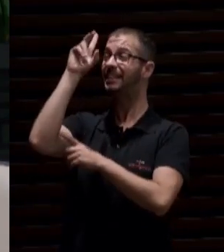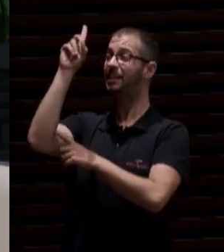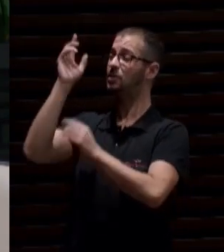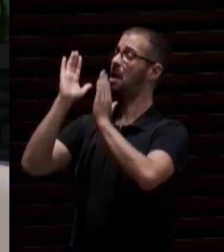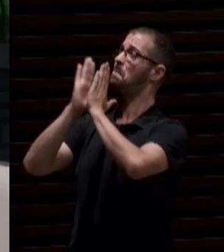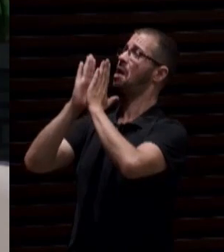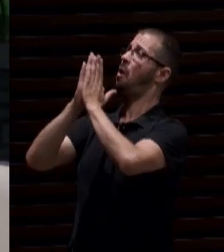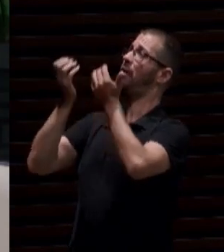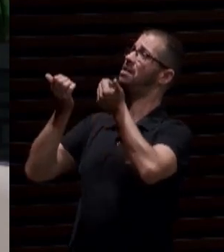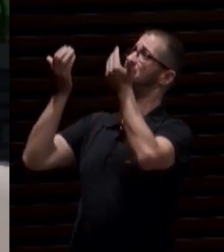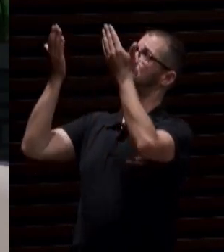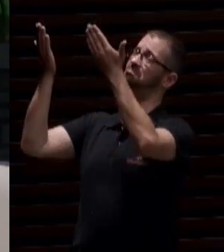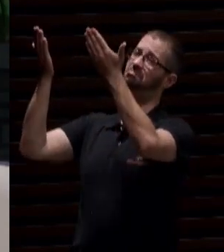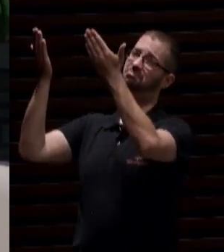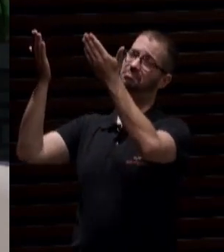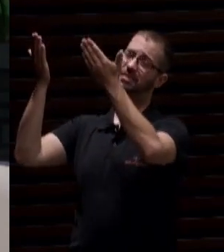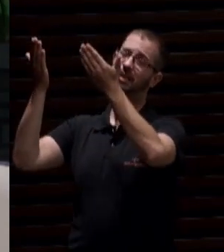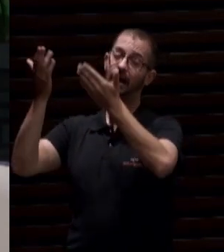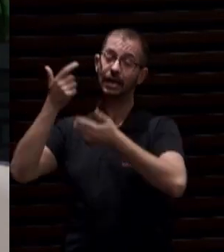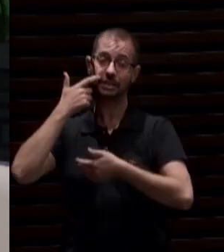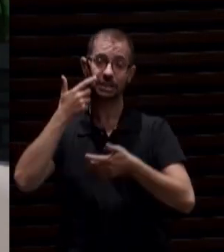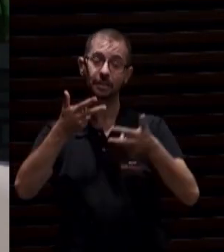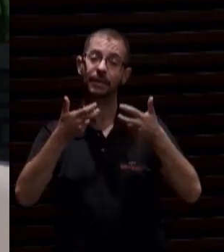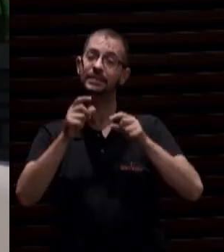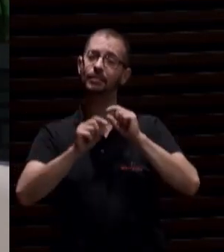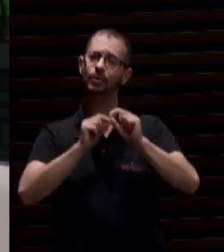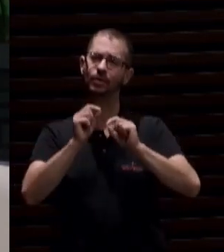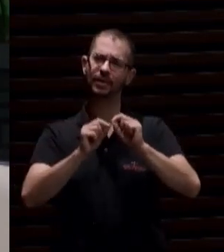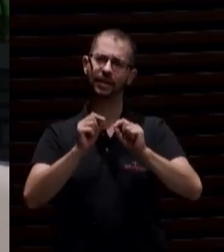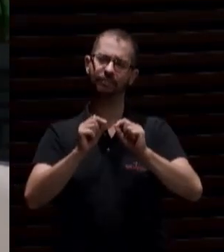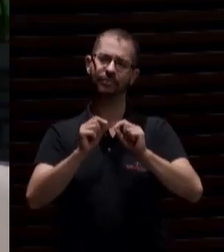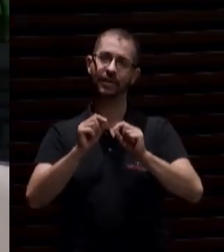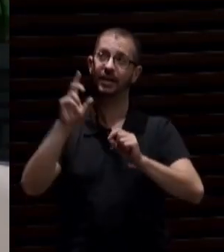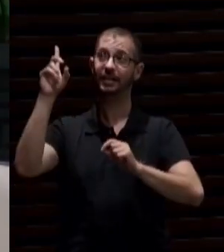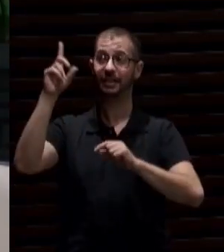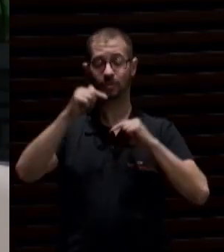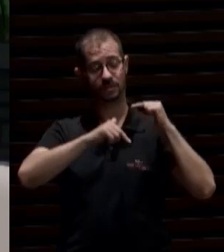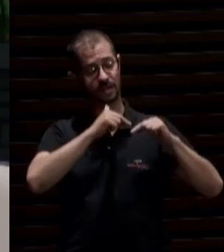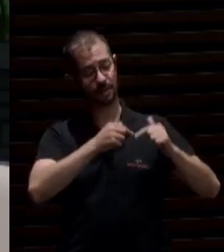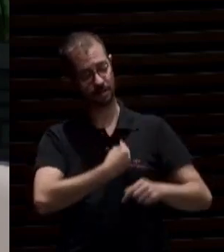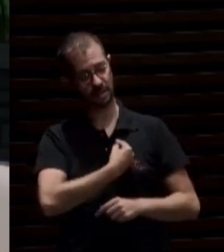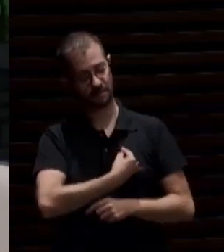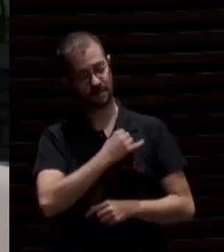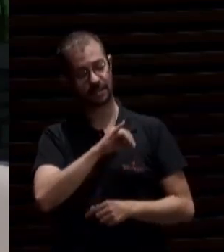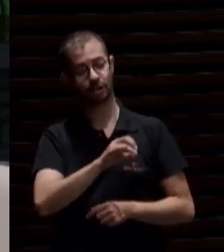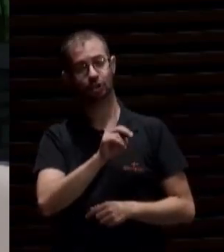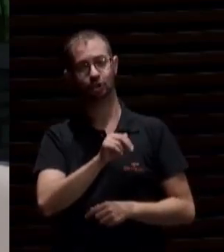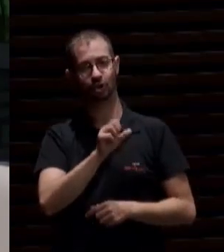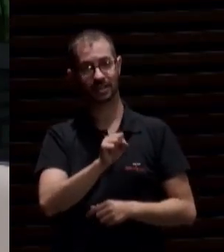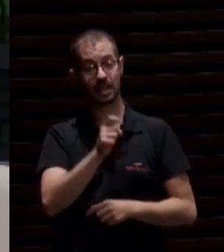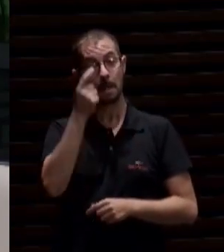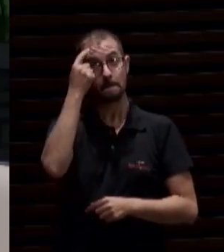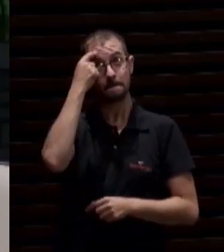santo templo. Nós vemos aqui uma das consequências geradas pela atuação de Deus na vida de Jonas. Imaginem como que a mente